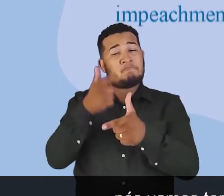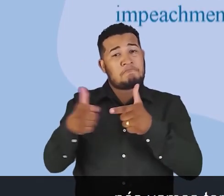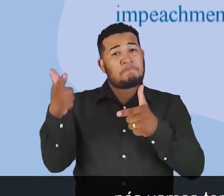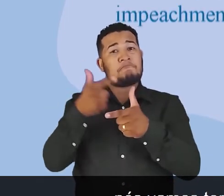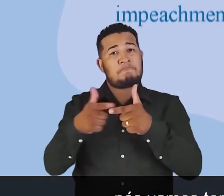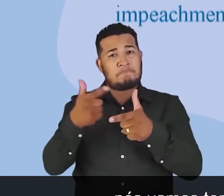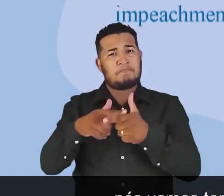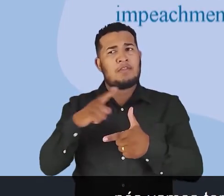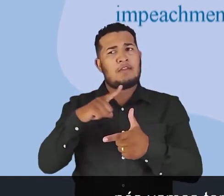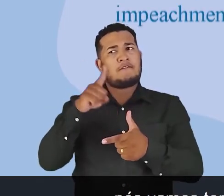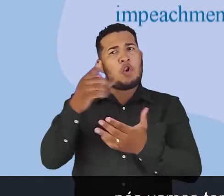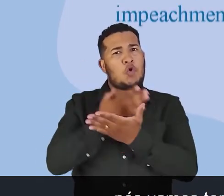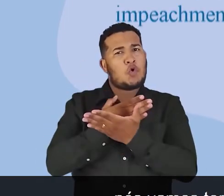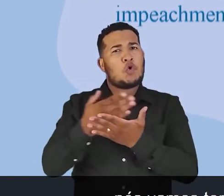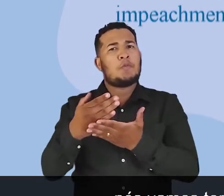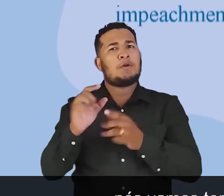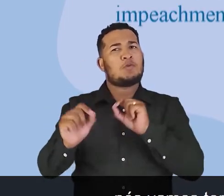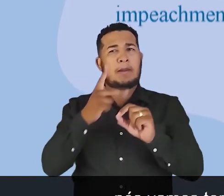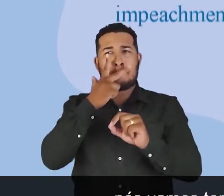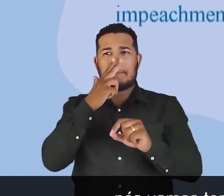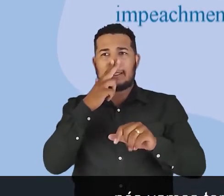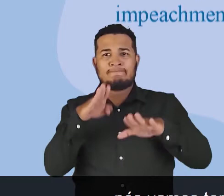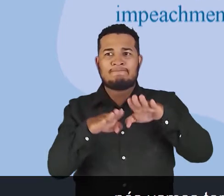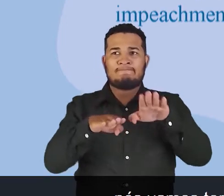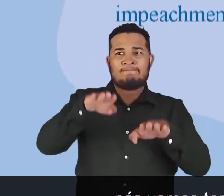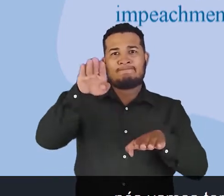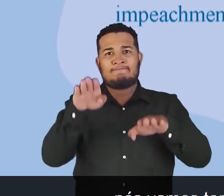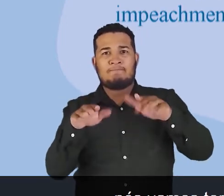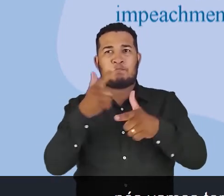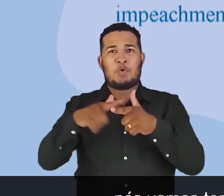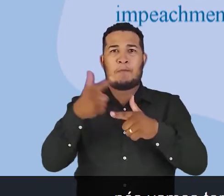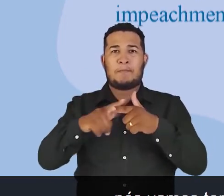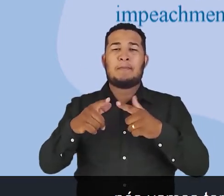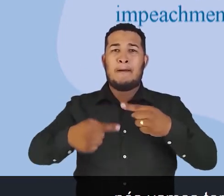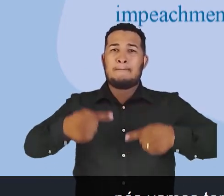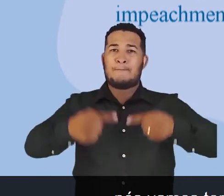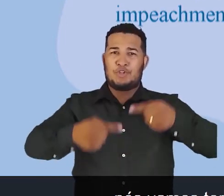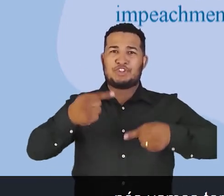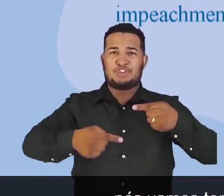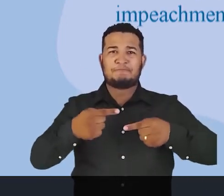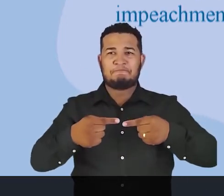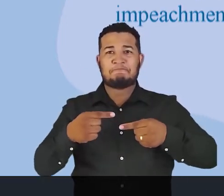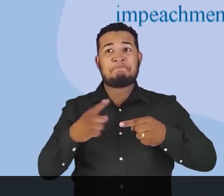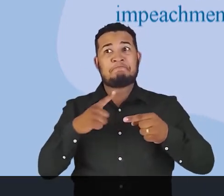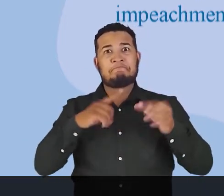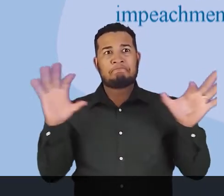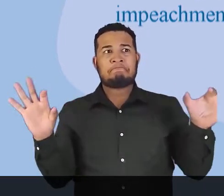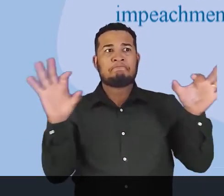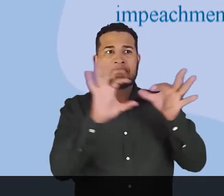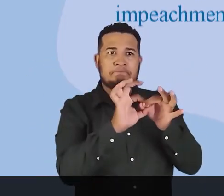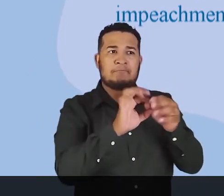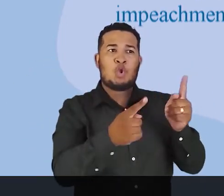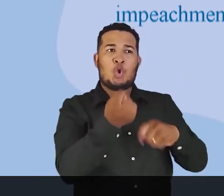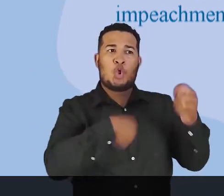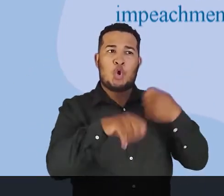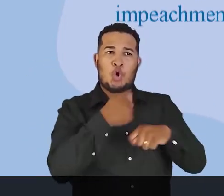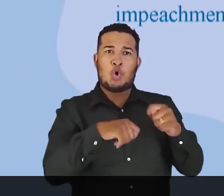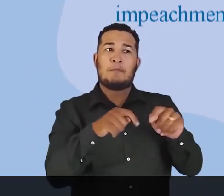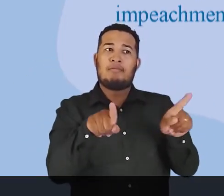problema também que vai começar com uma instabilidade política que vai ser aliada a